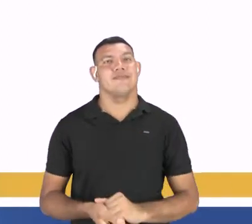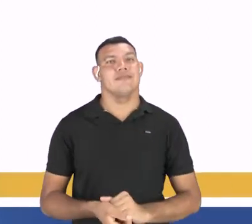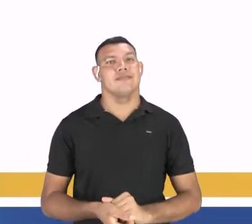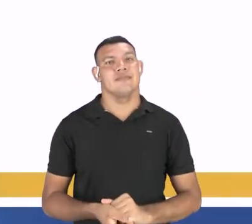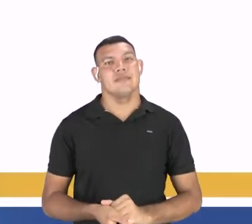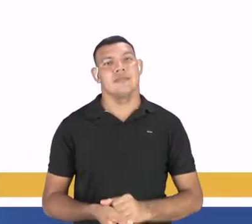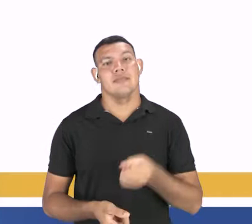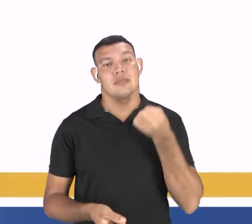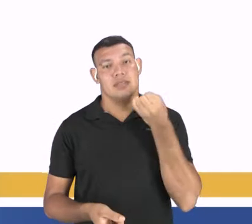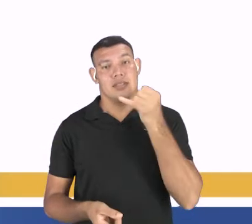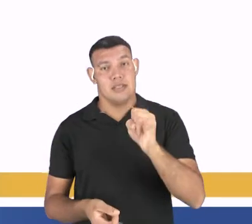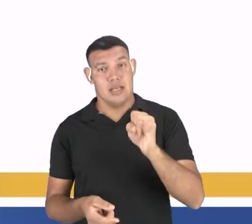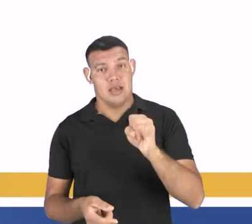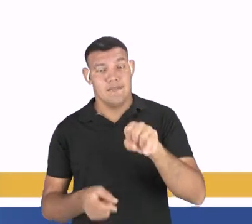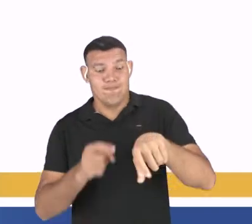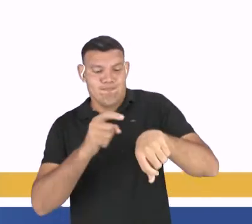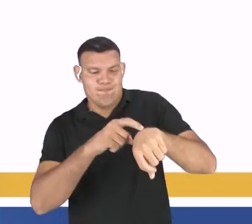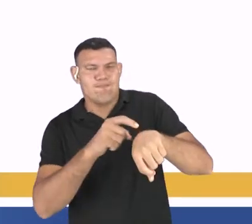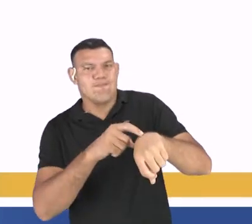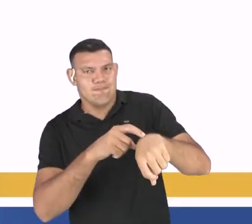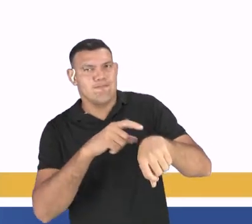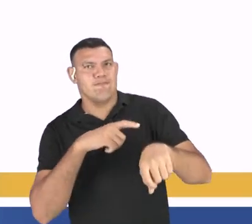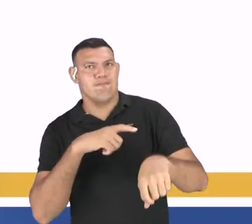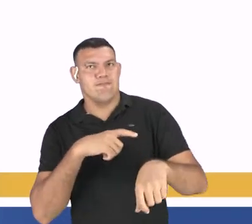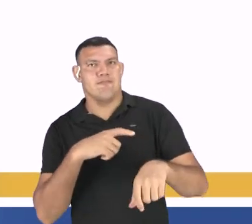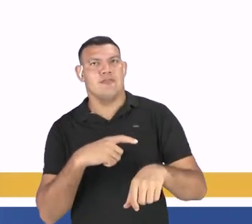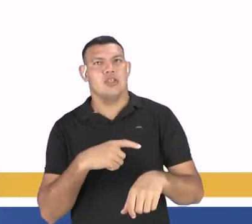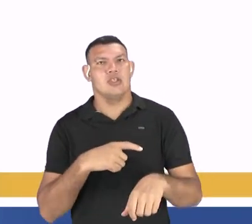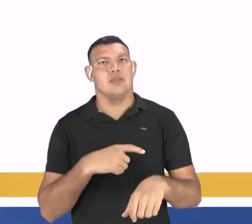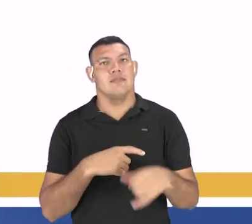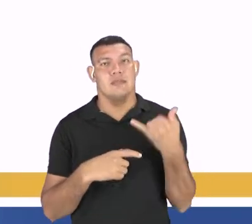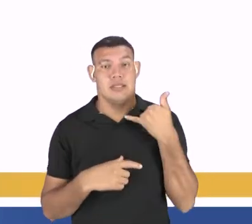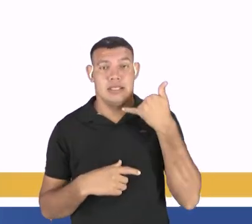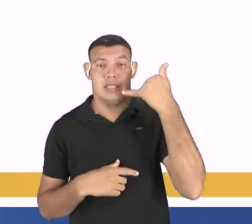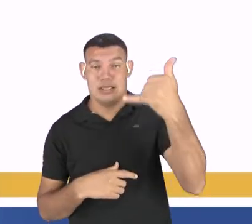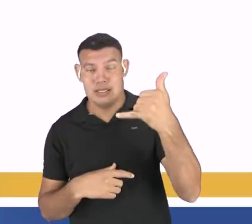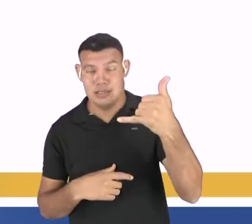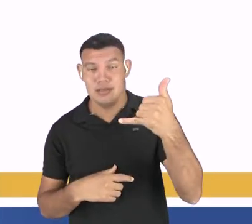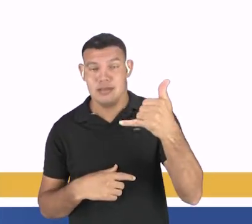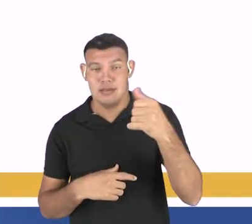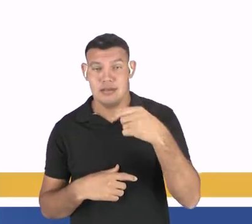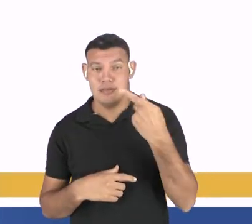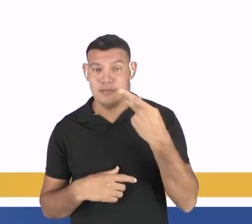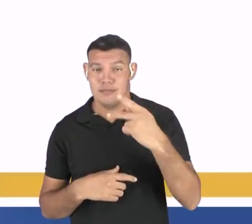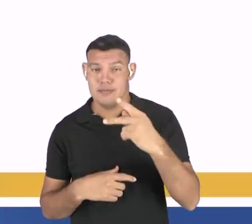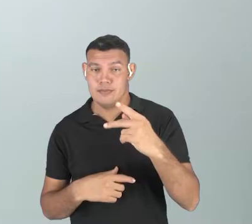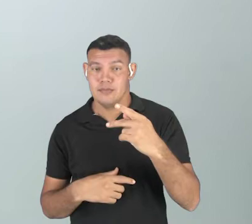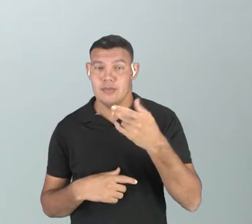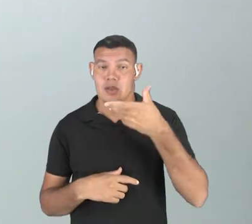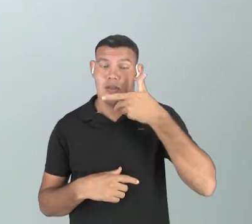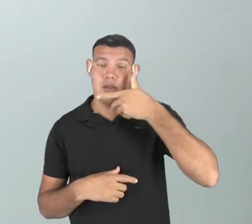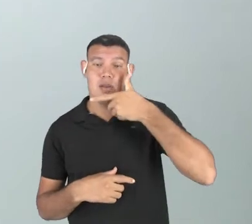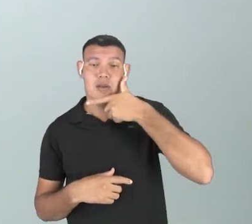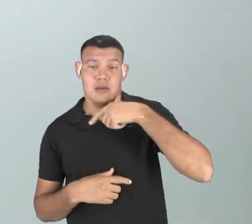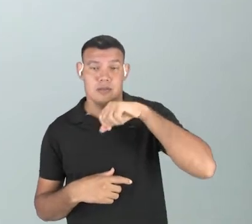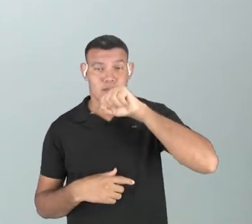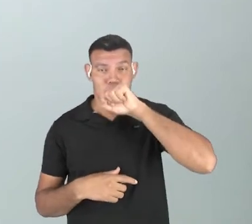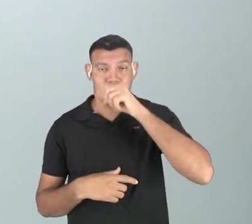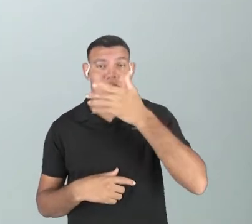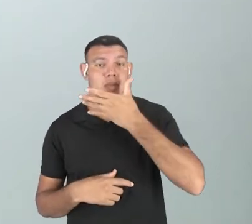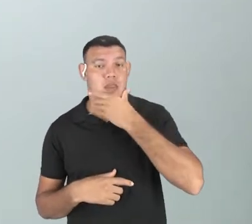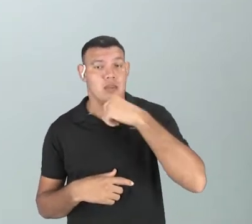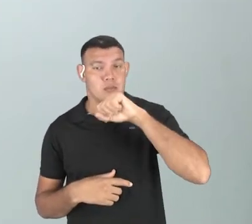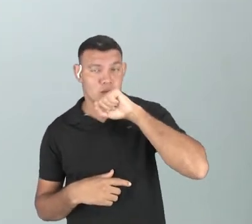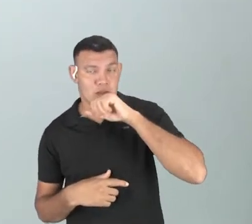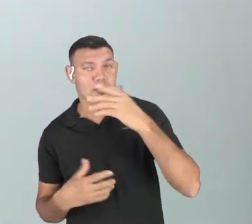exemplo. Si tienes tiempo, llama a tus padres. Se você tiver tempo, liga para os seus pais.